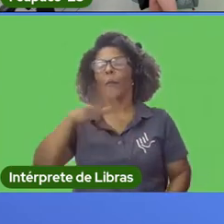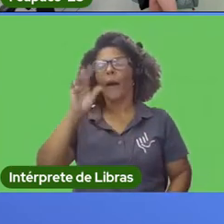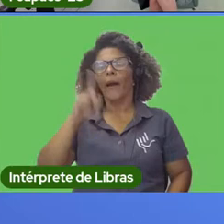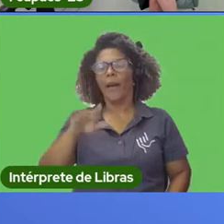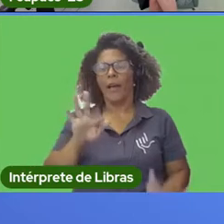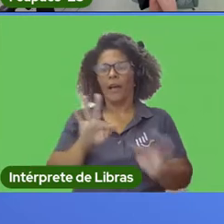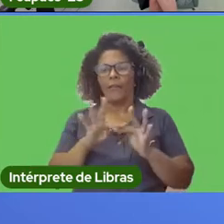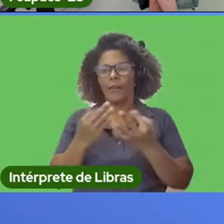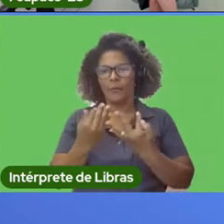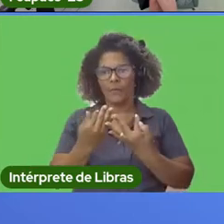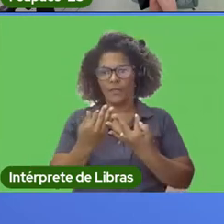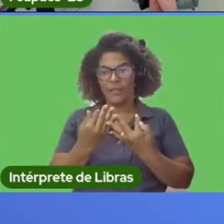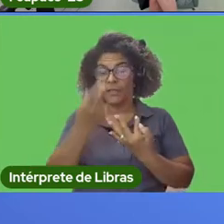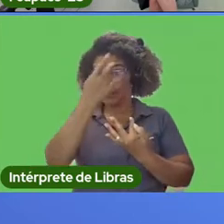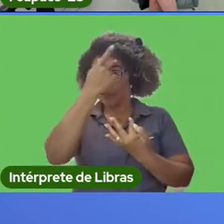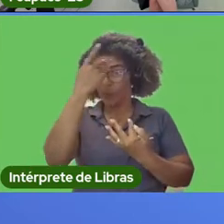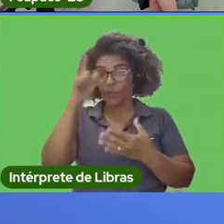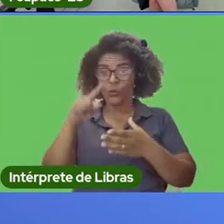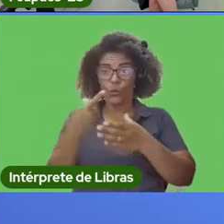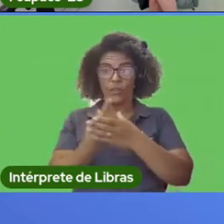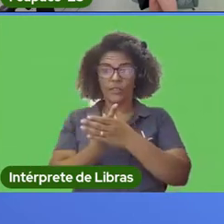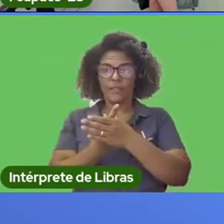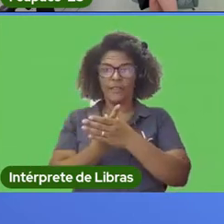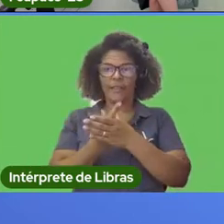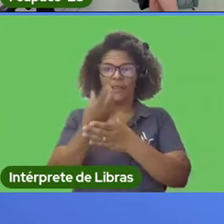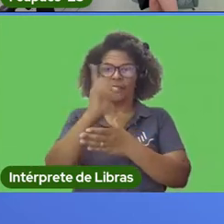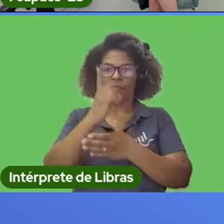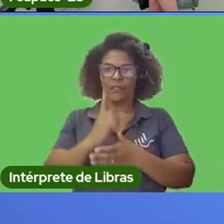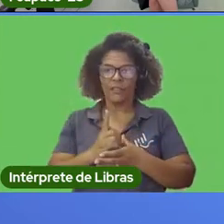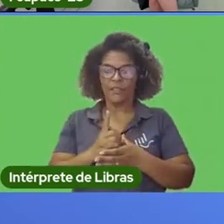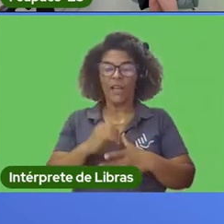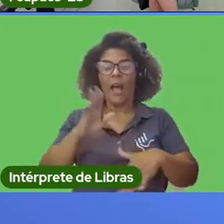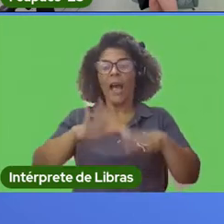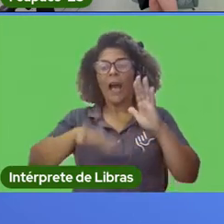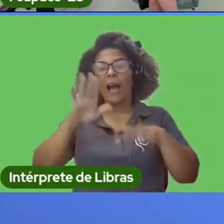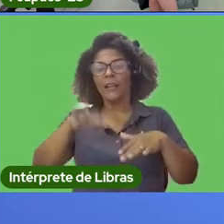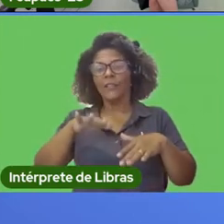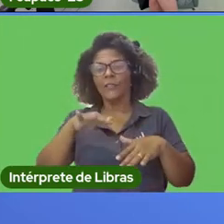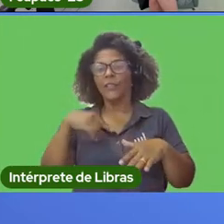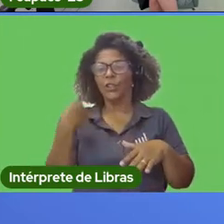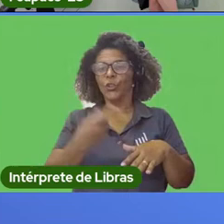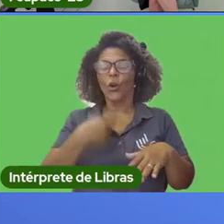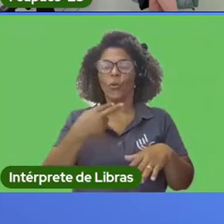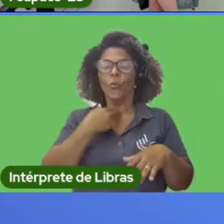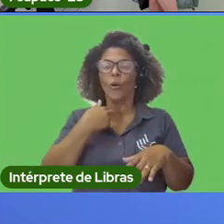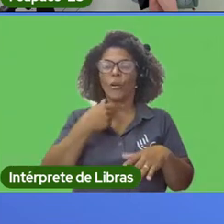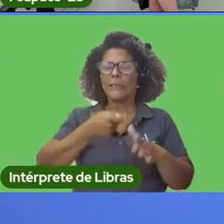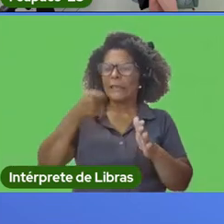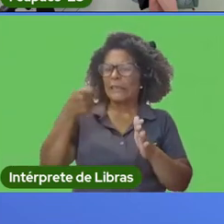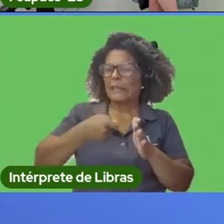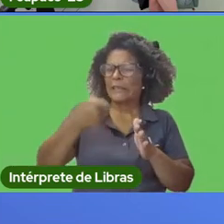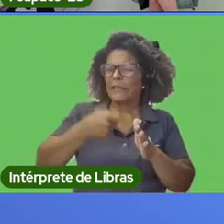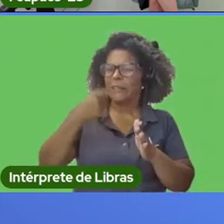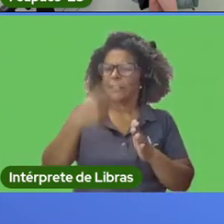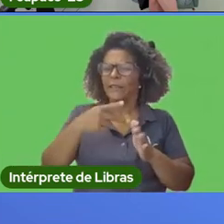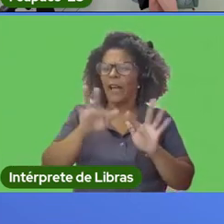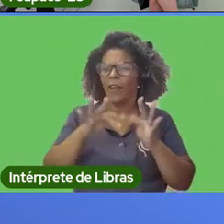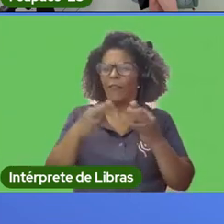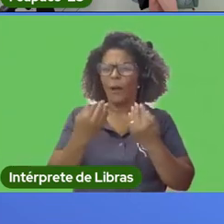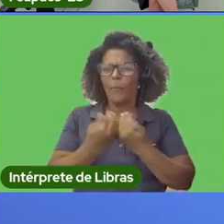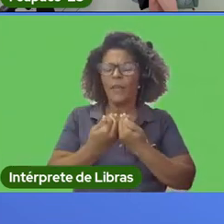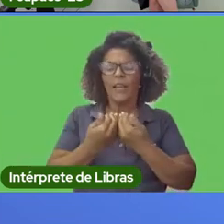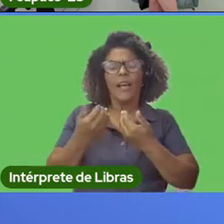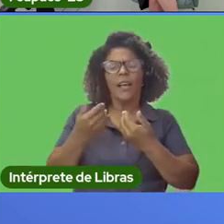Então, às vezes, é exigir demais das famílias que elas simplesmente tenham essa postura aí